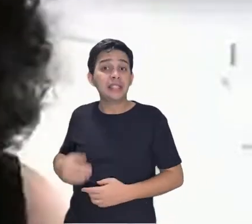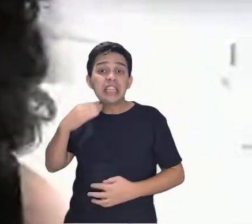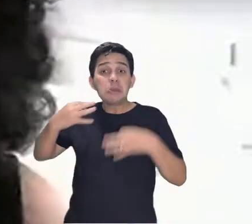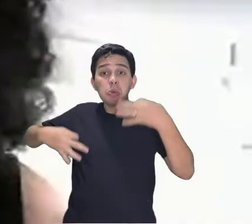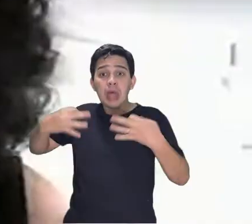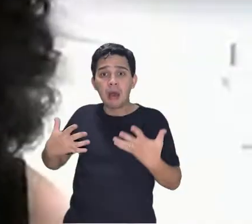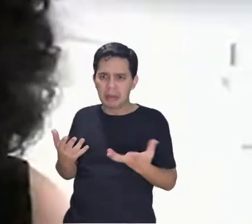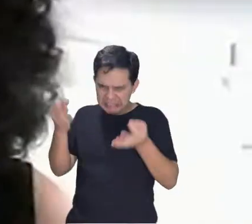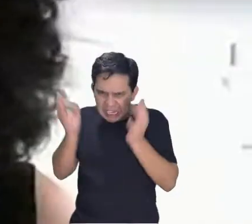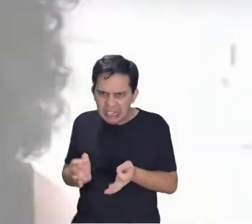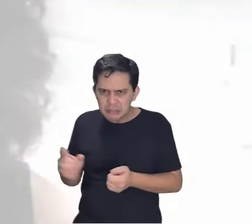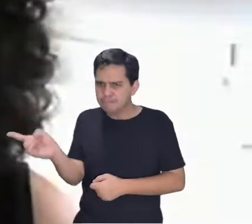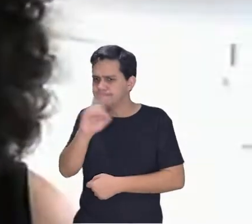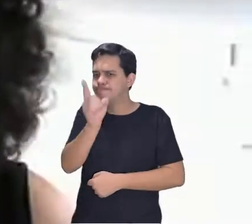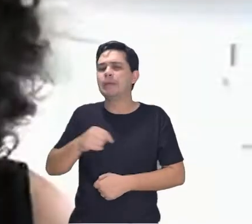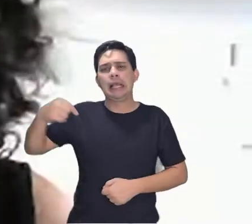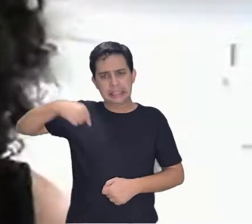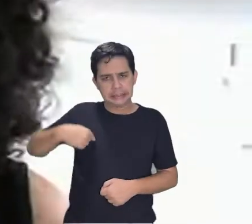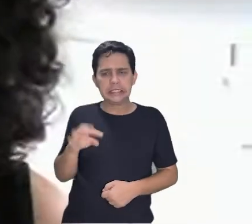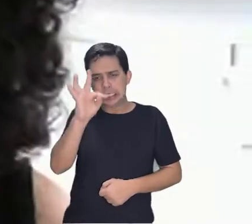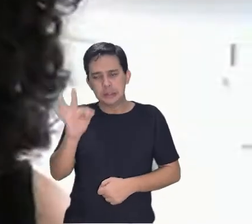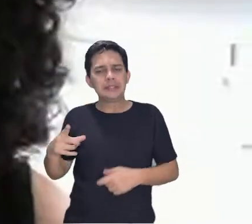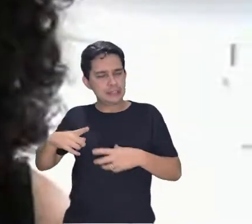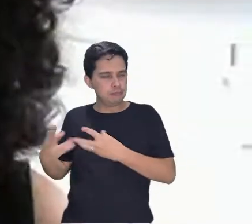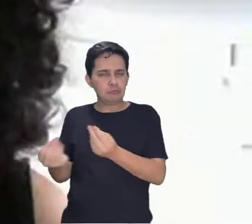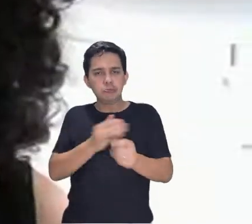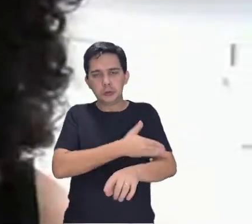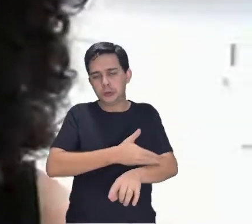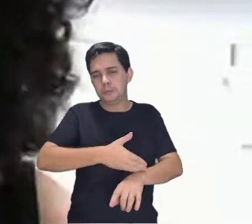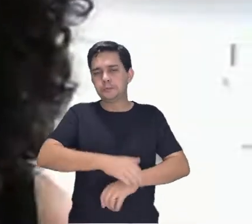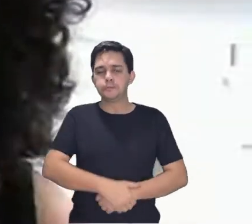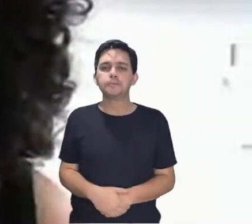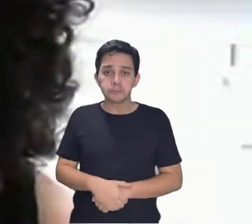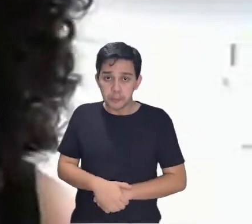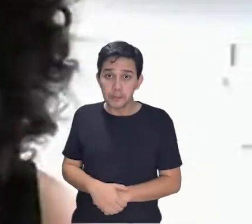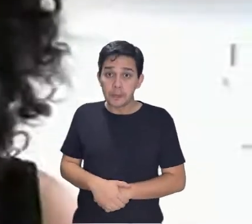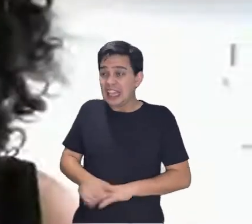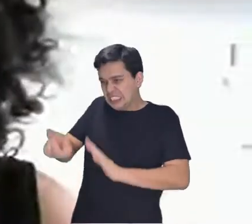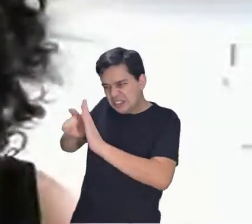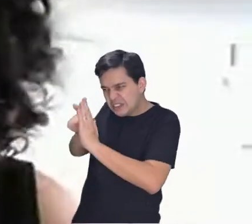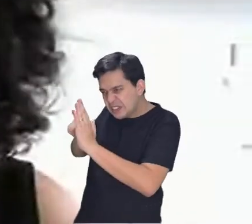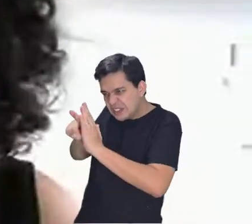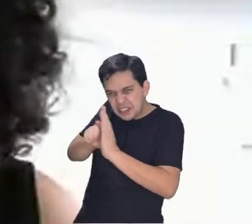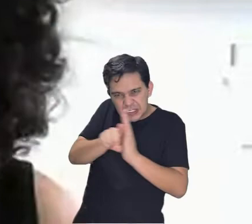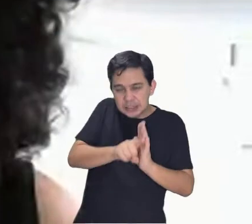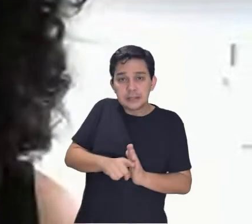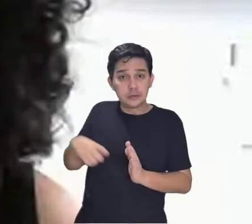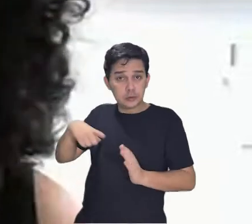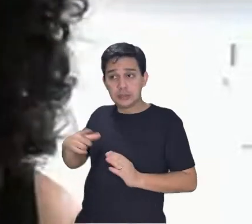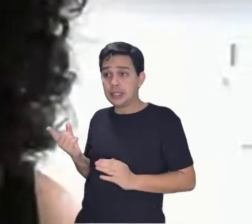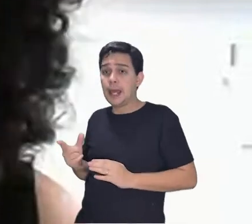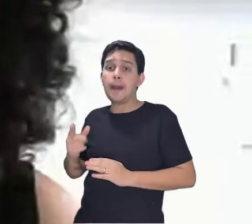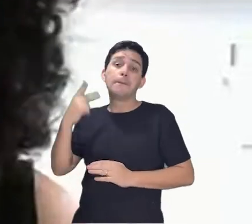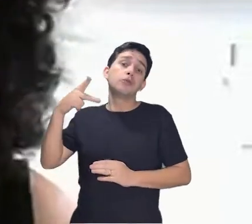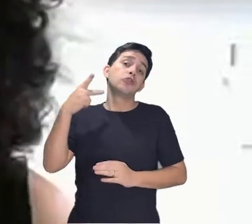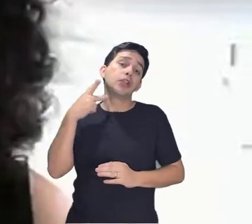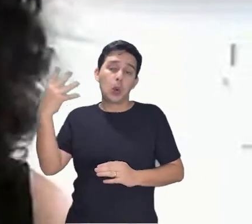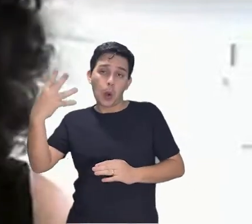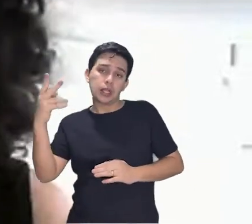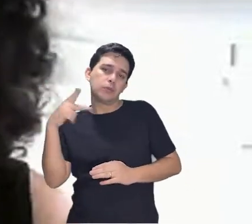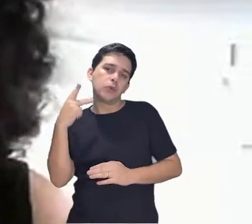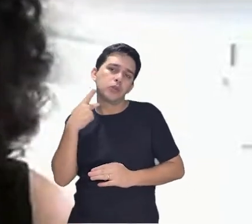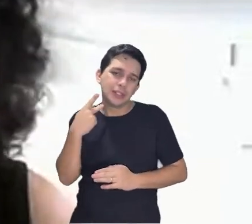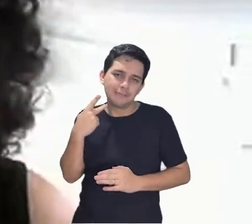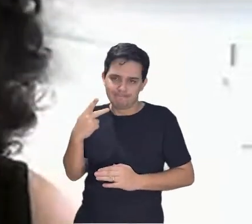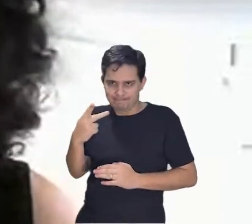tráfico aqui em Teresópolis. Na verdade, essa era uma investigação que corria na 4ª Promotoria Criminal. A promotora titular fez a